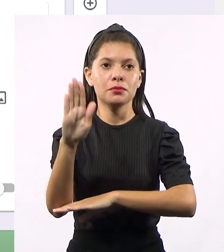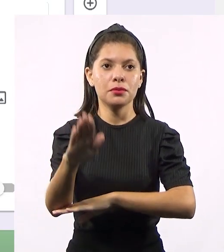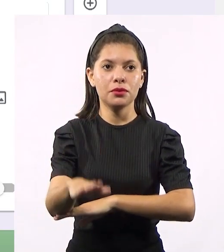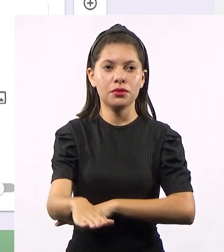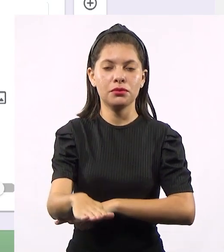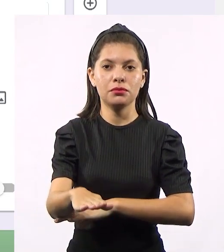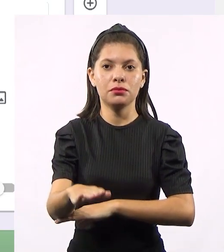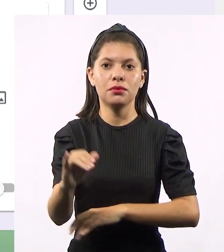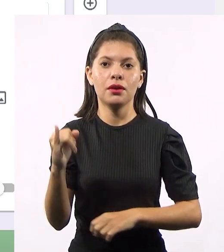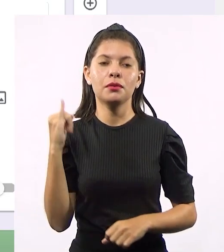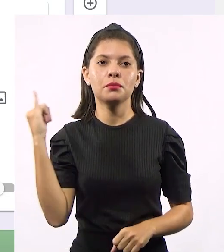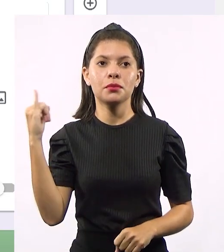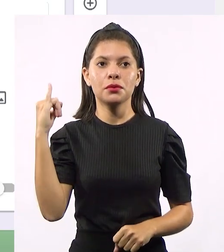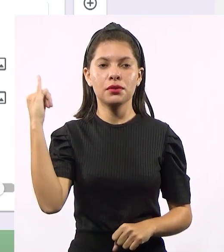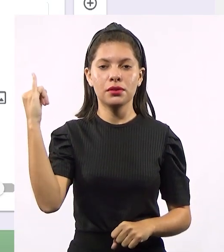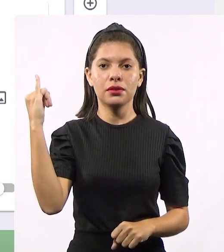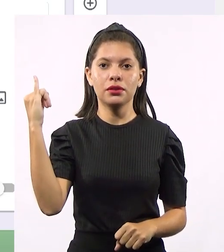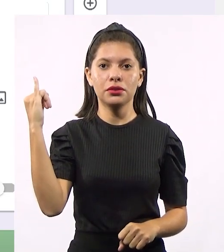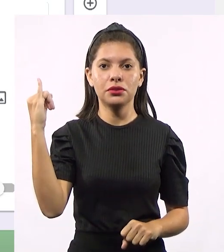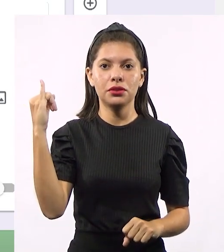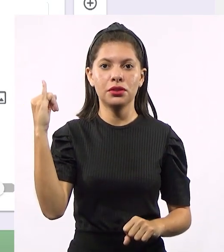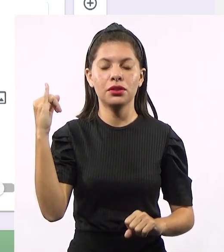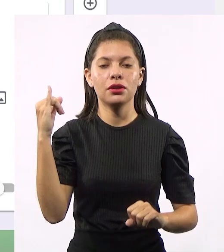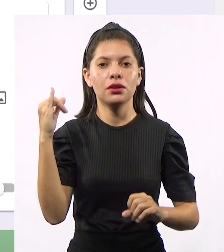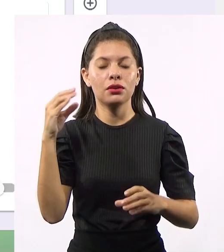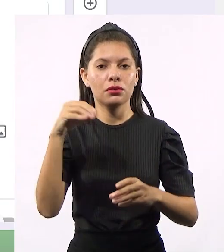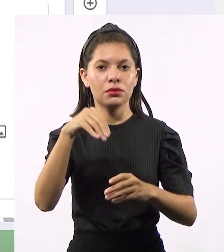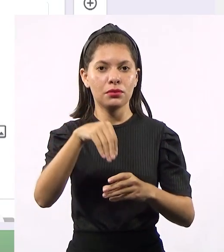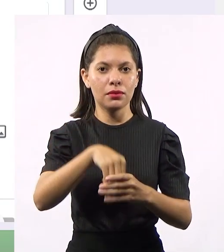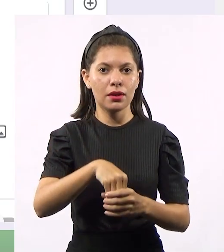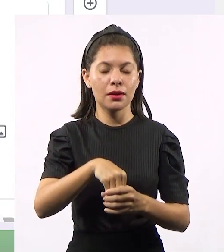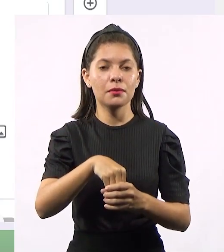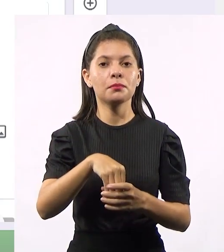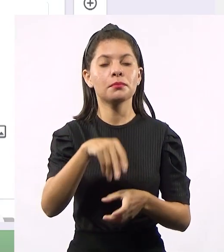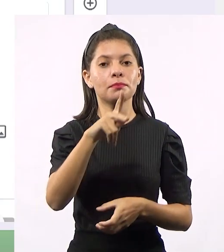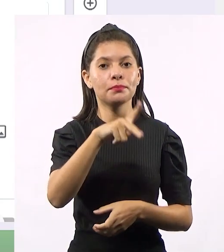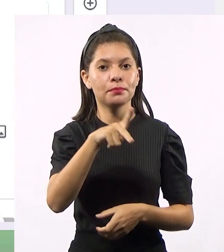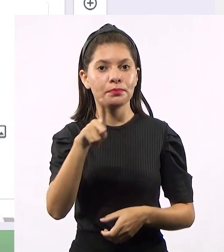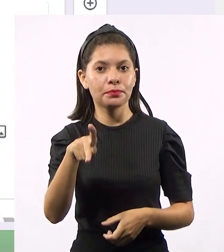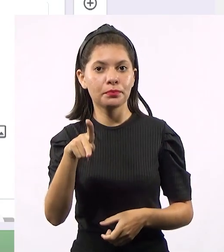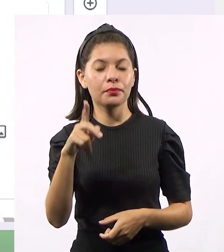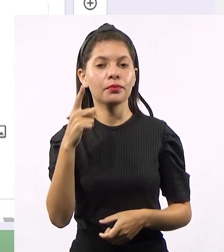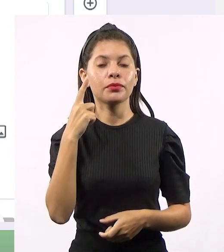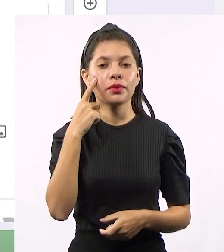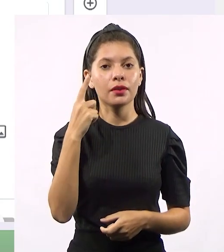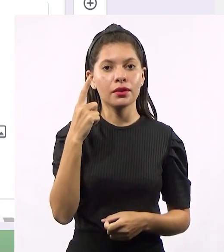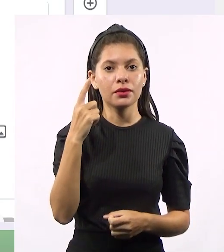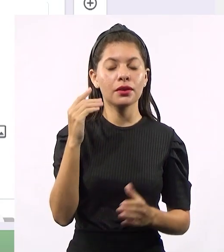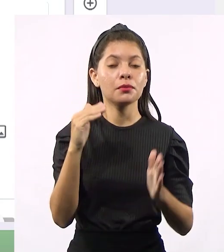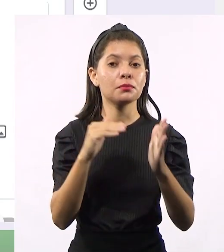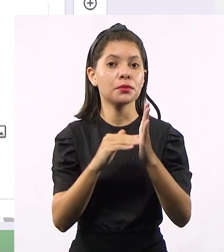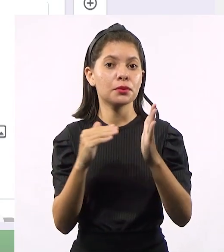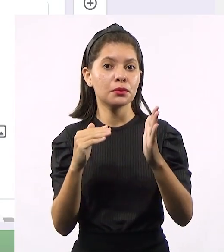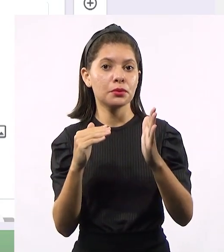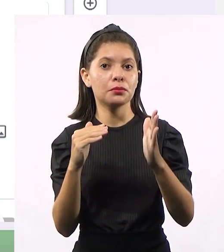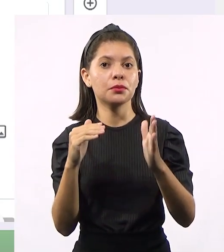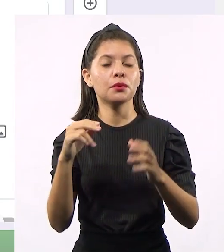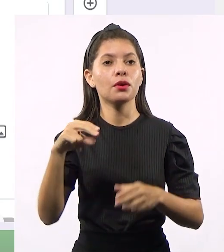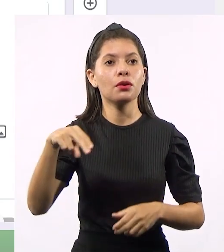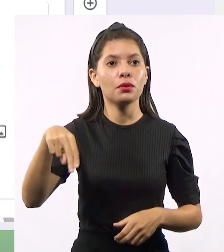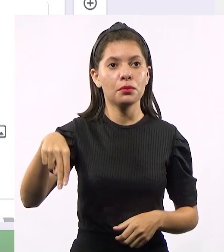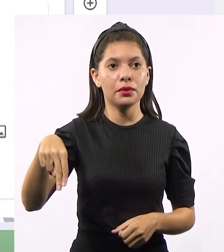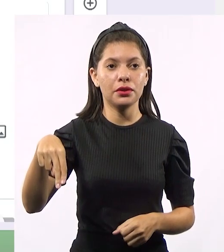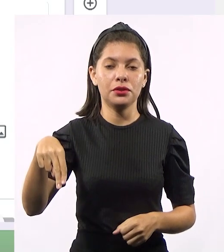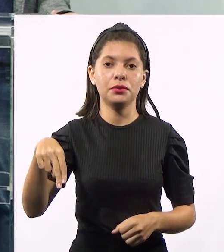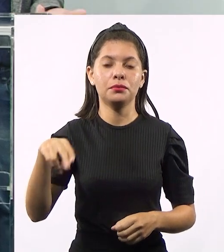um completo para que o professor consiga, de fato, identificar. E, por último, o noturno. E aí, tem outra